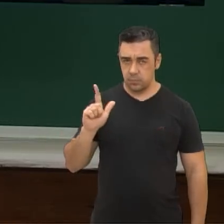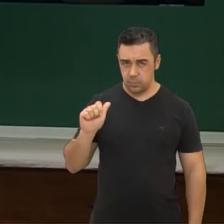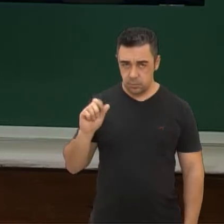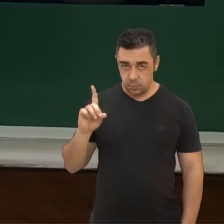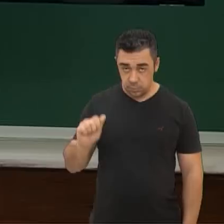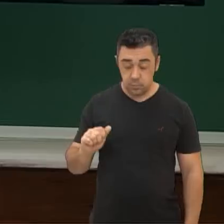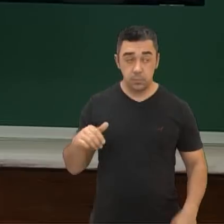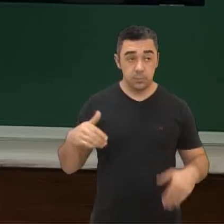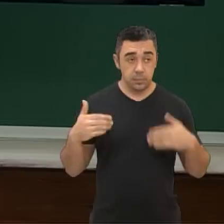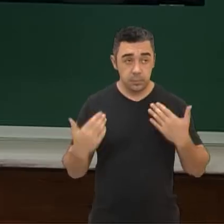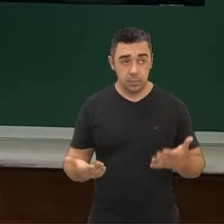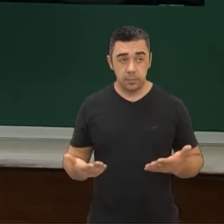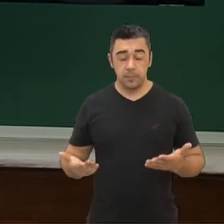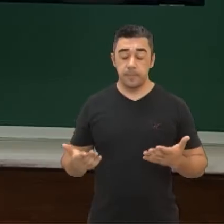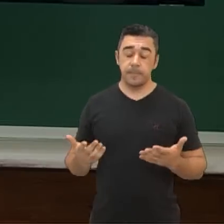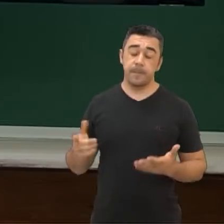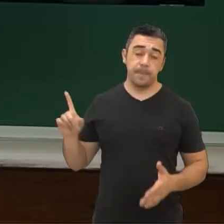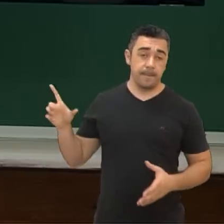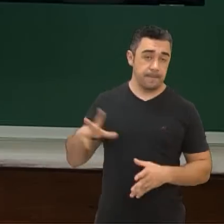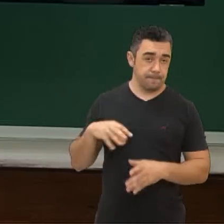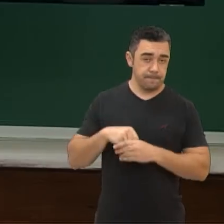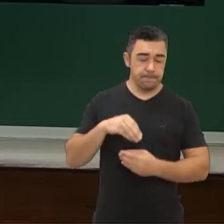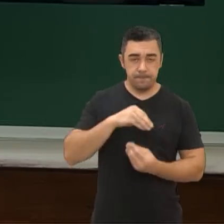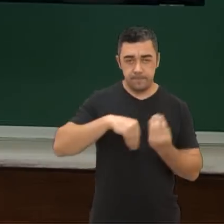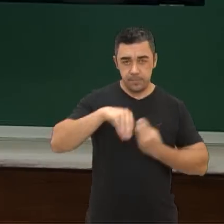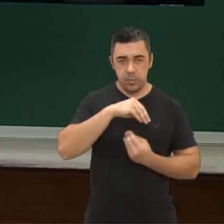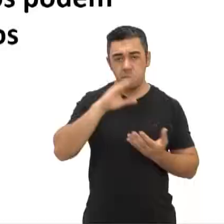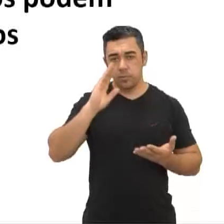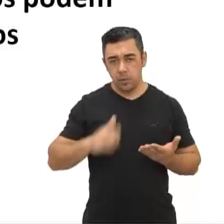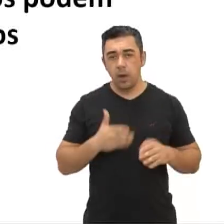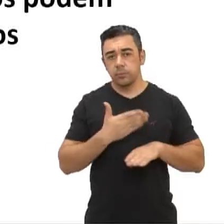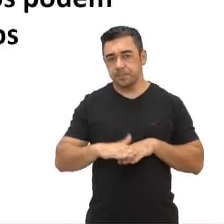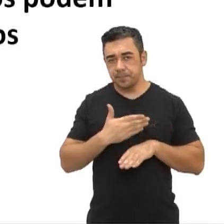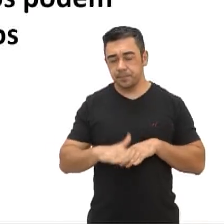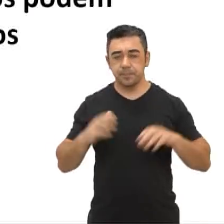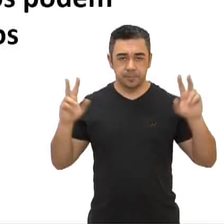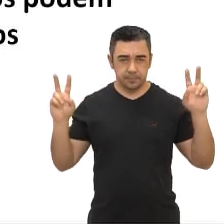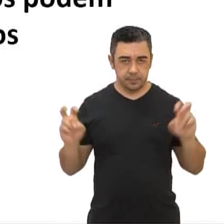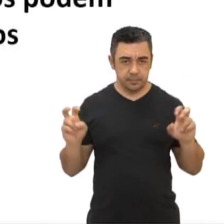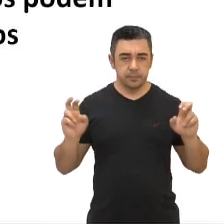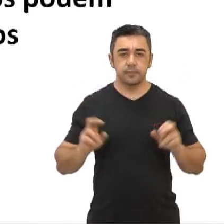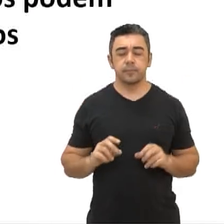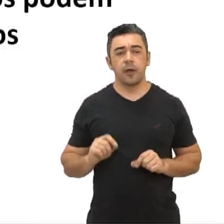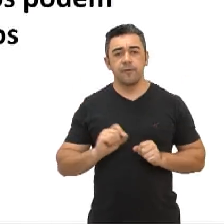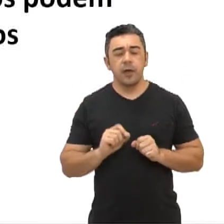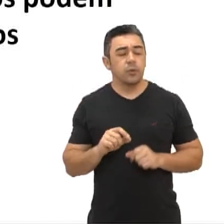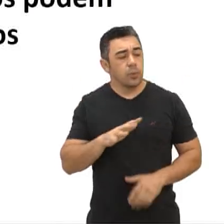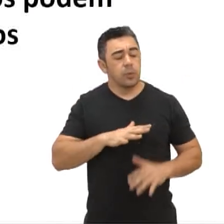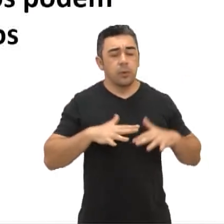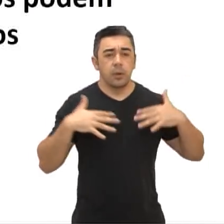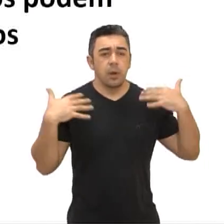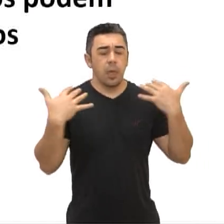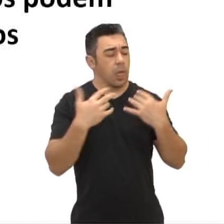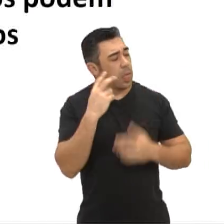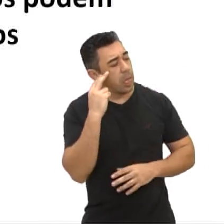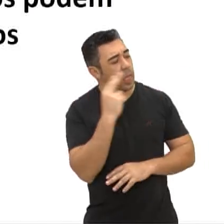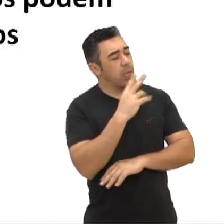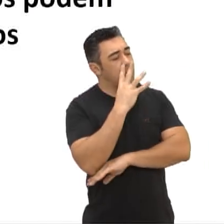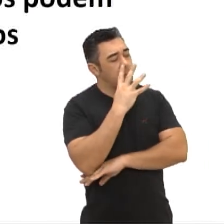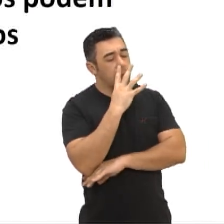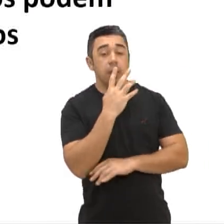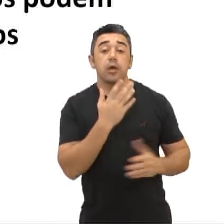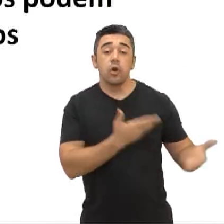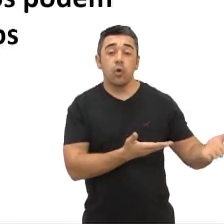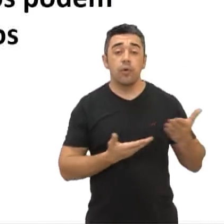bem, pessoal, então continuando aqui, vamos com a alternativa correta. O instrumento que geralmente é tocado nas emboladas é o